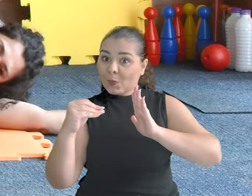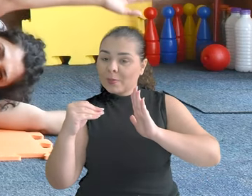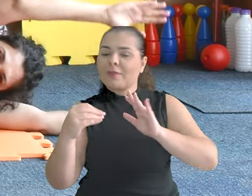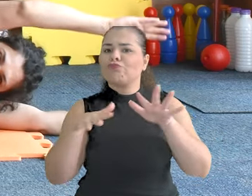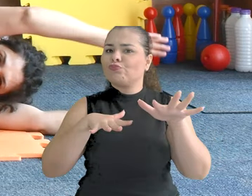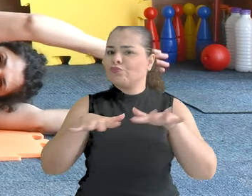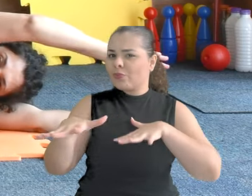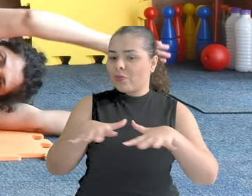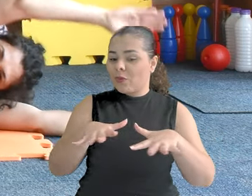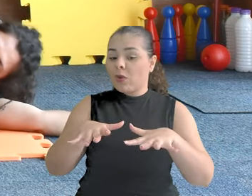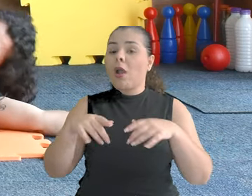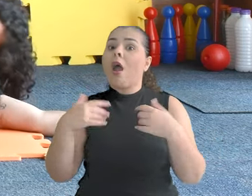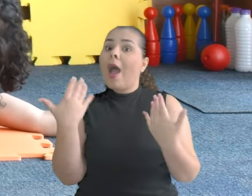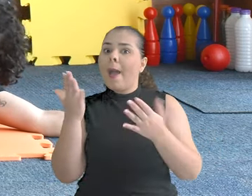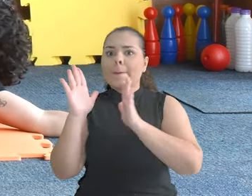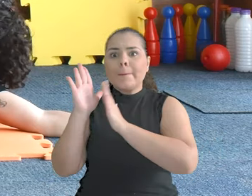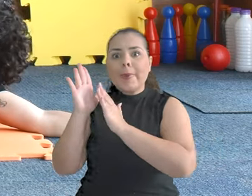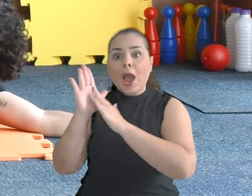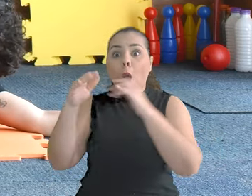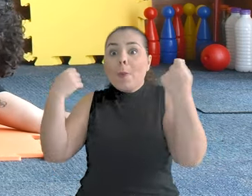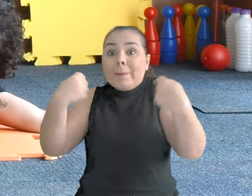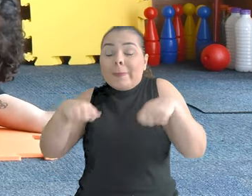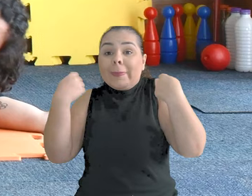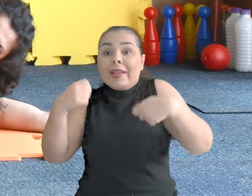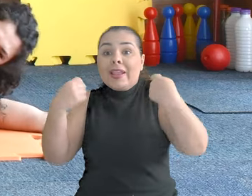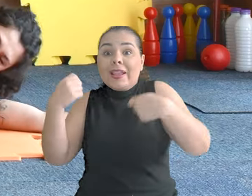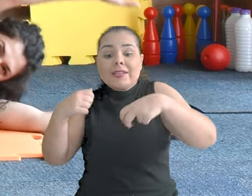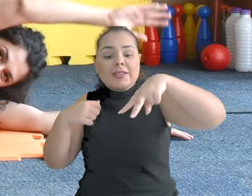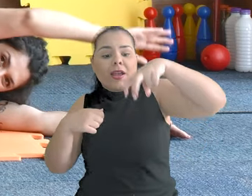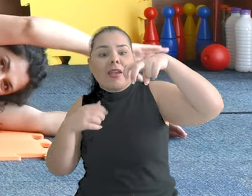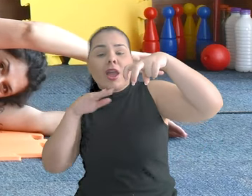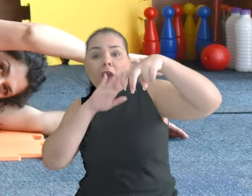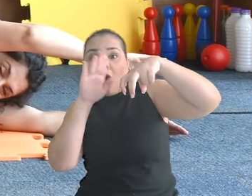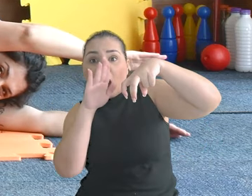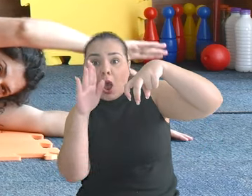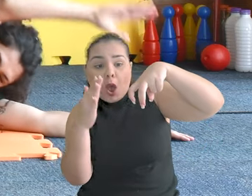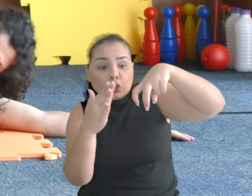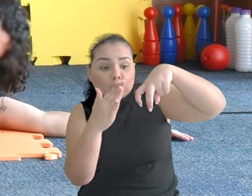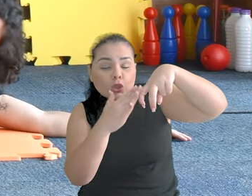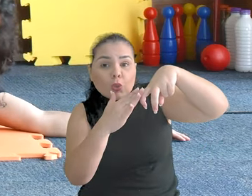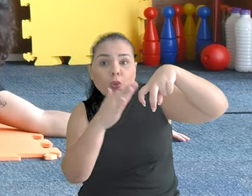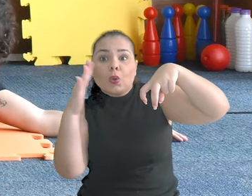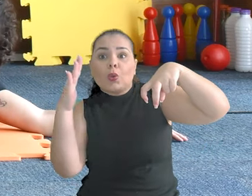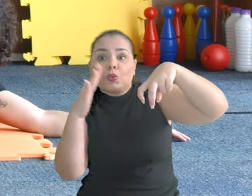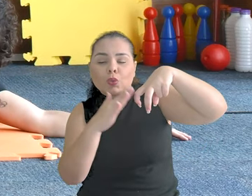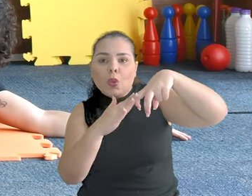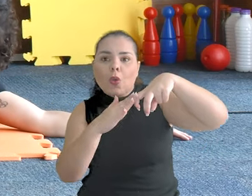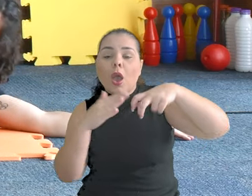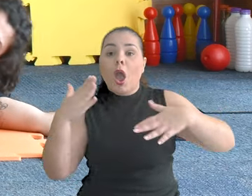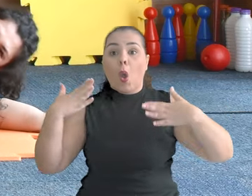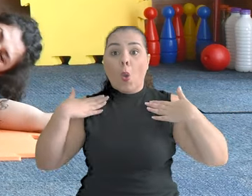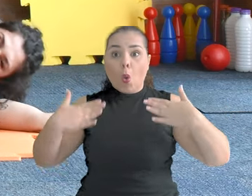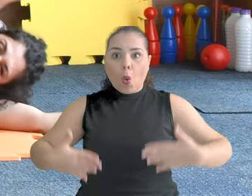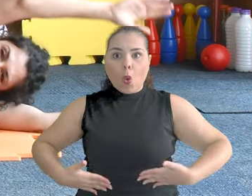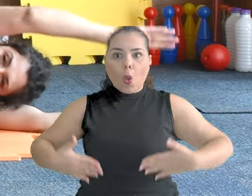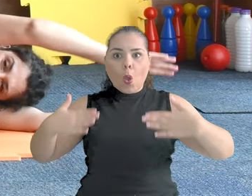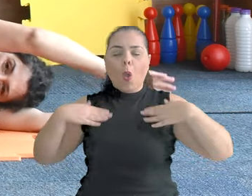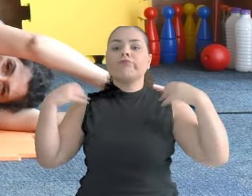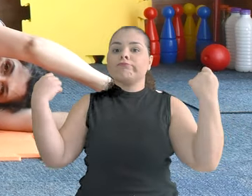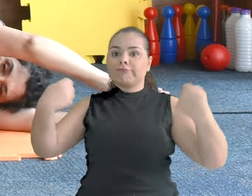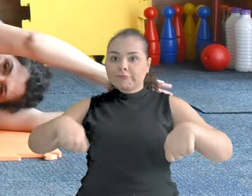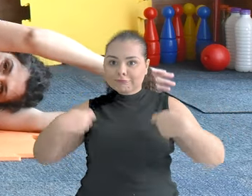e desceu leva a sua vamo lá no tornozelo bcb que o seu tronco